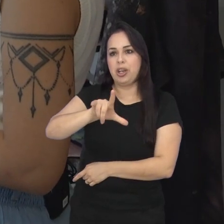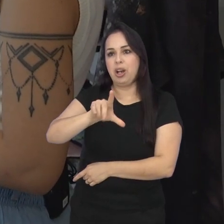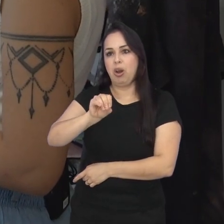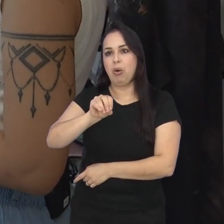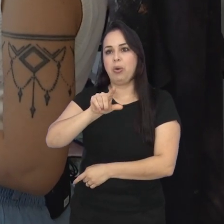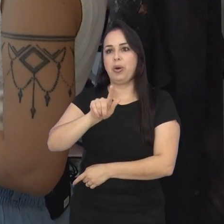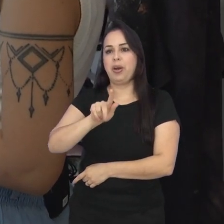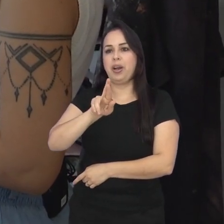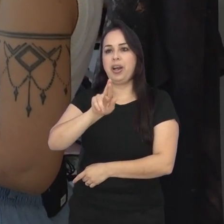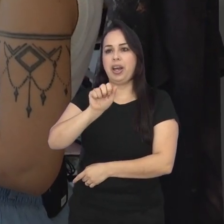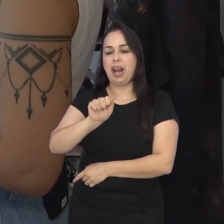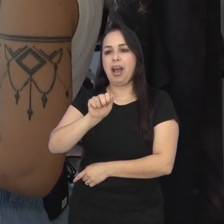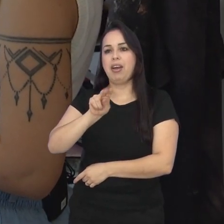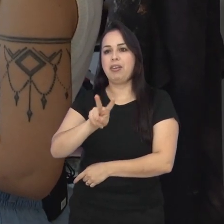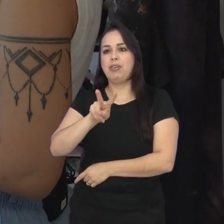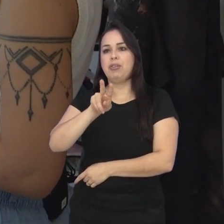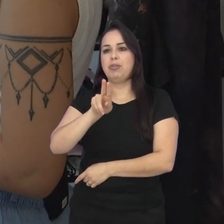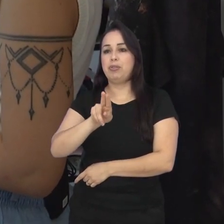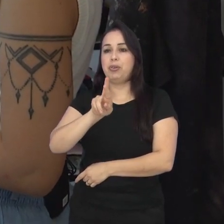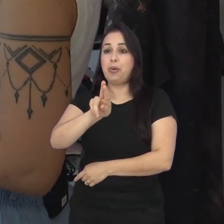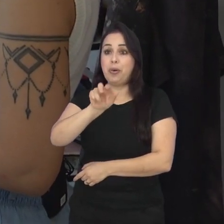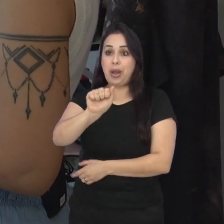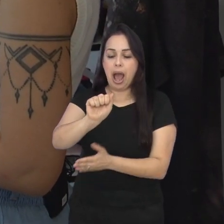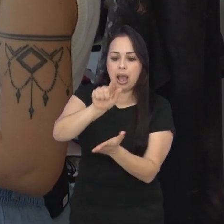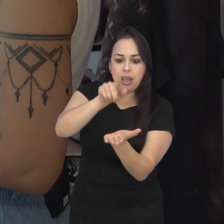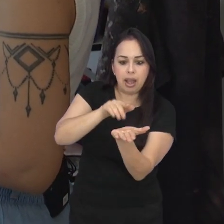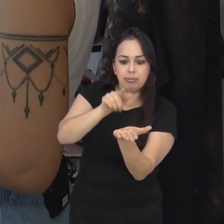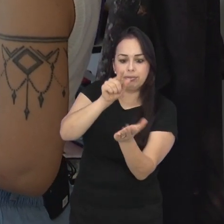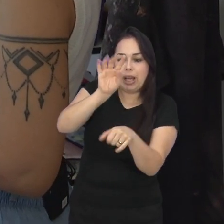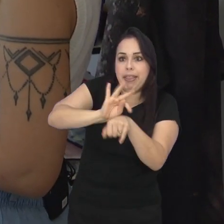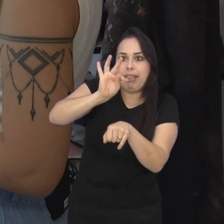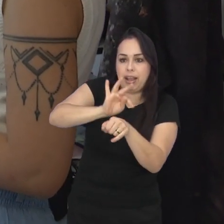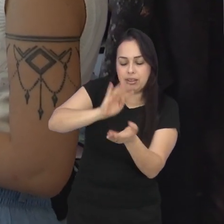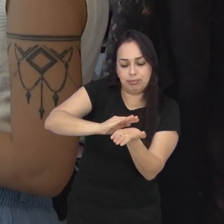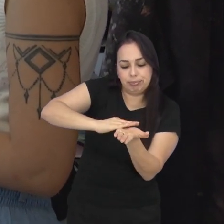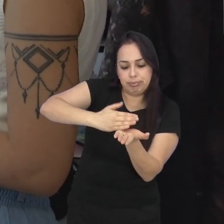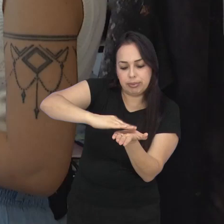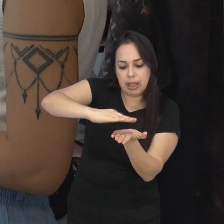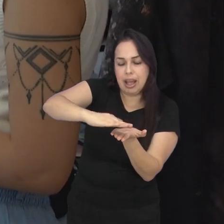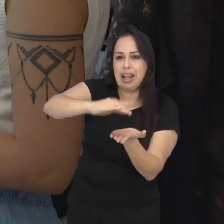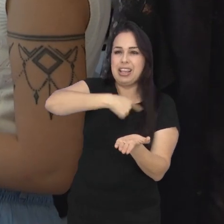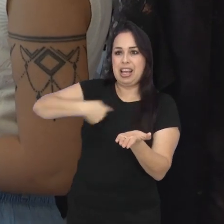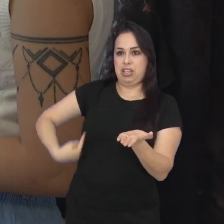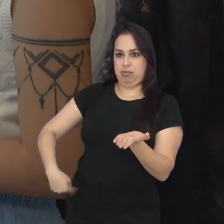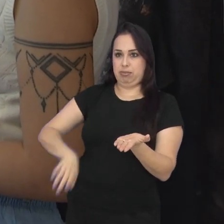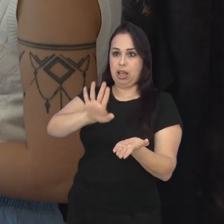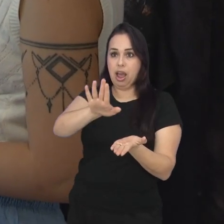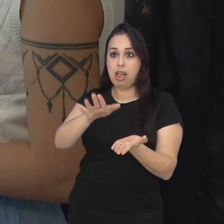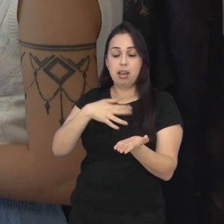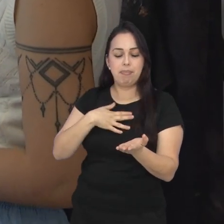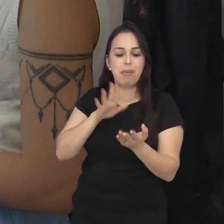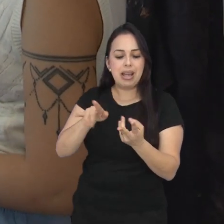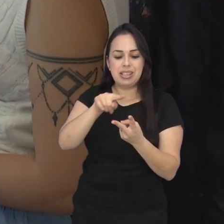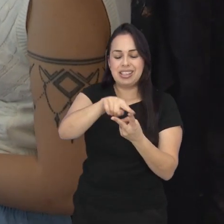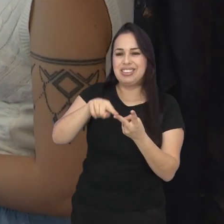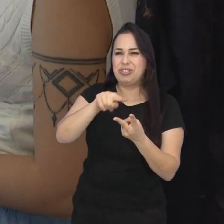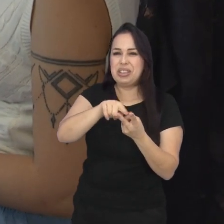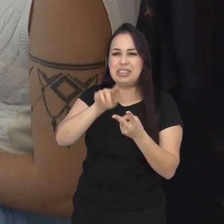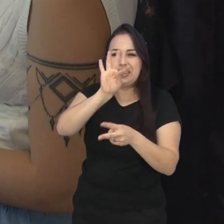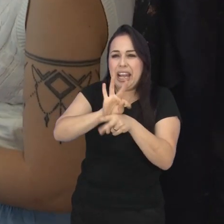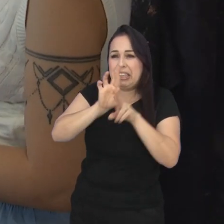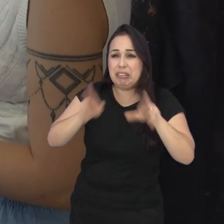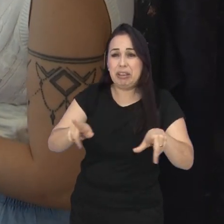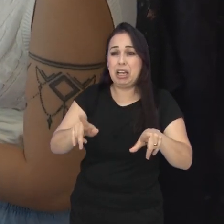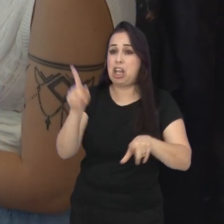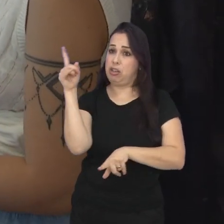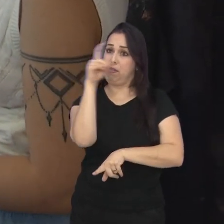trabalhei bastante tempo, né? Tenho inclusive a prensa, tudo, mas é muito difícil de eu trabalhar com duas técnicas diferentes. Você